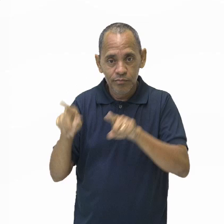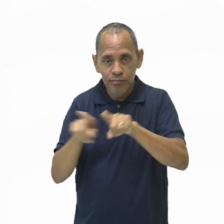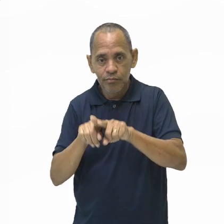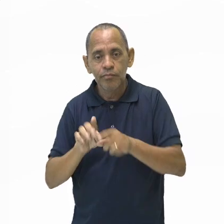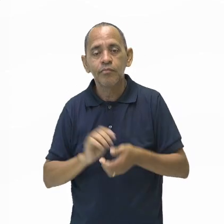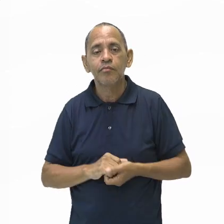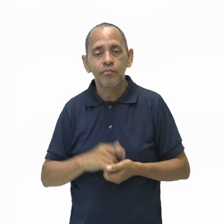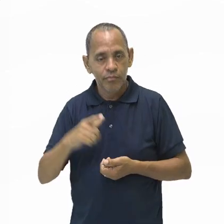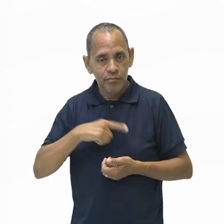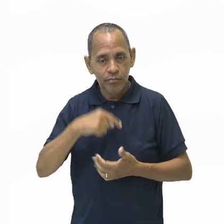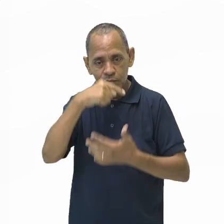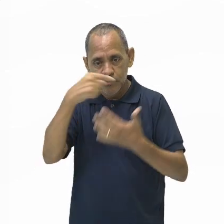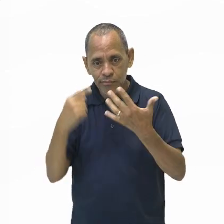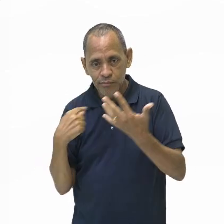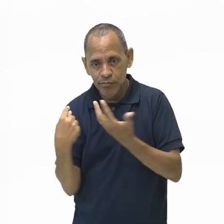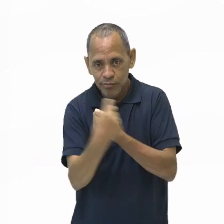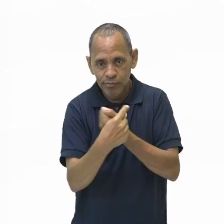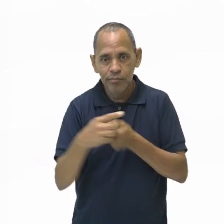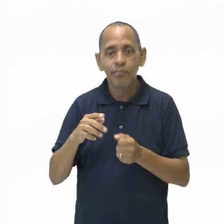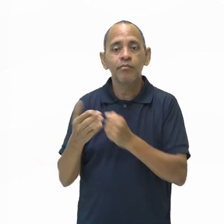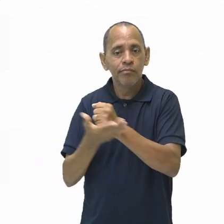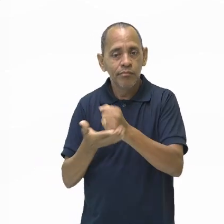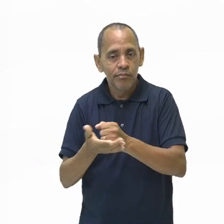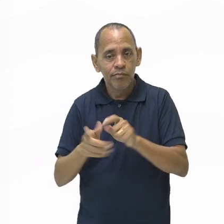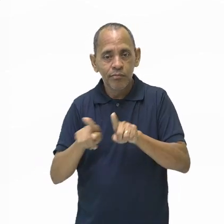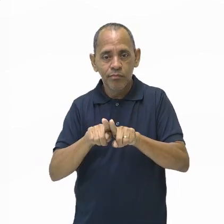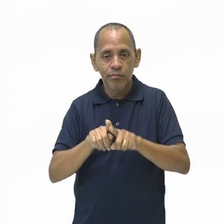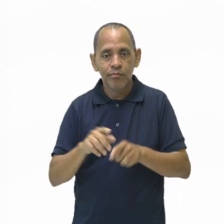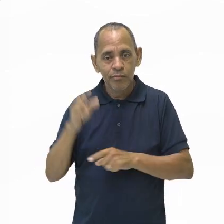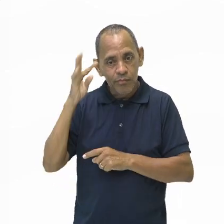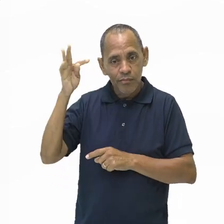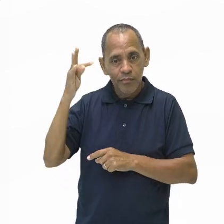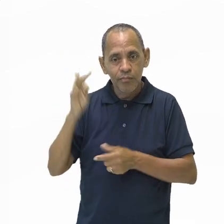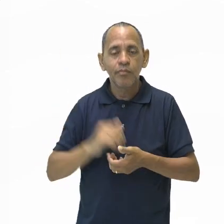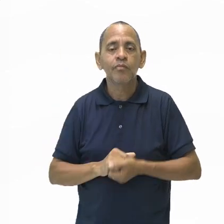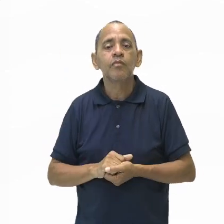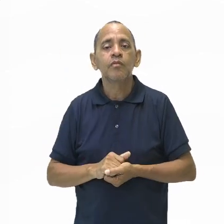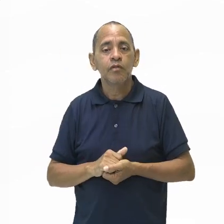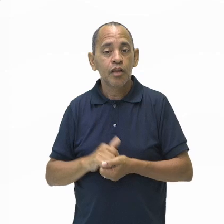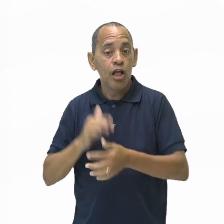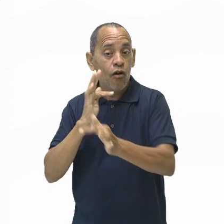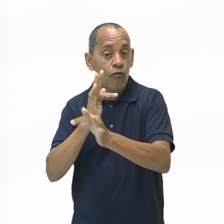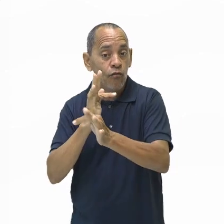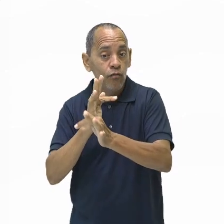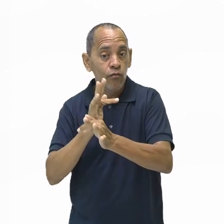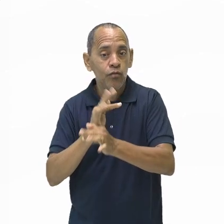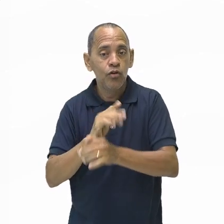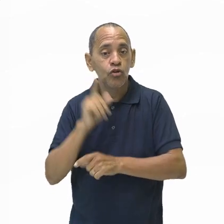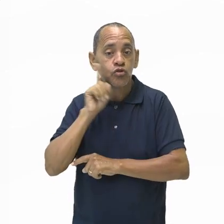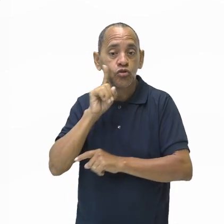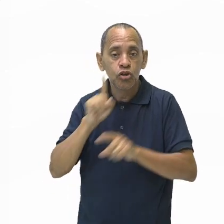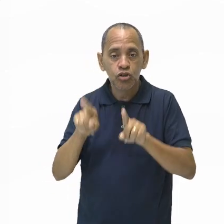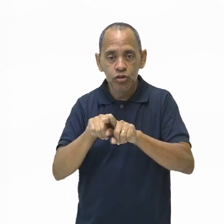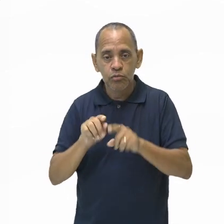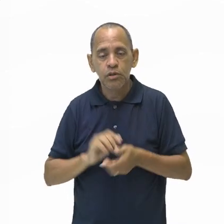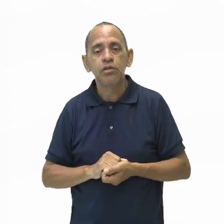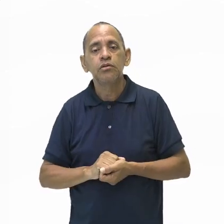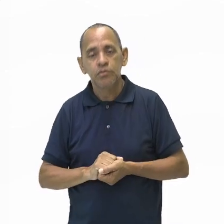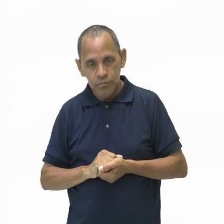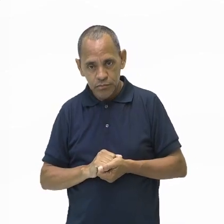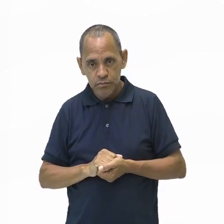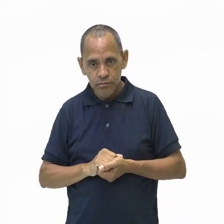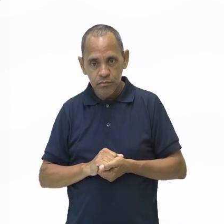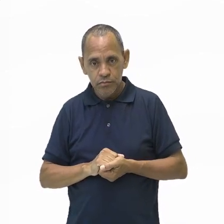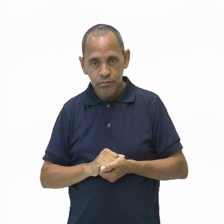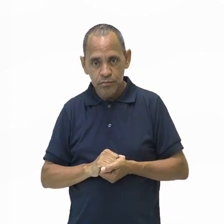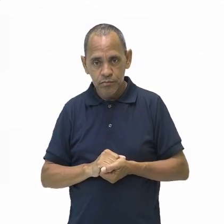com a produção e sustentação teórica de Kip Thorne, renomado físico norte-americano especializado no estudo das ondas gravitacionais. Por